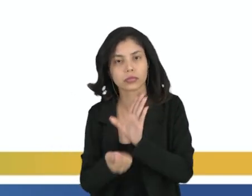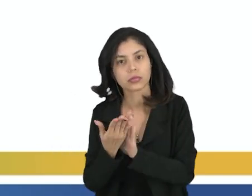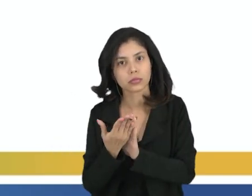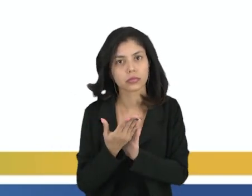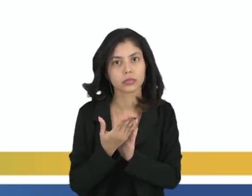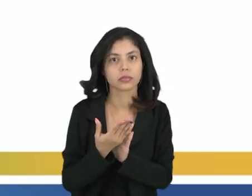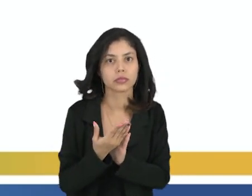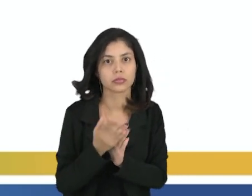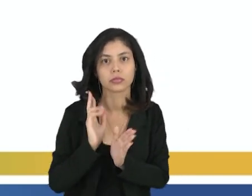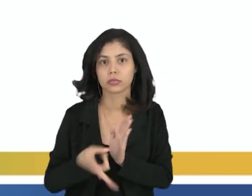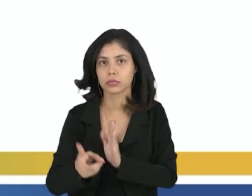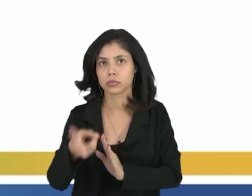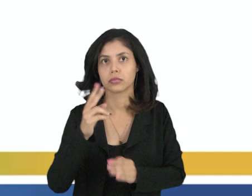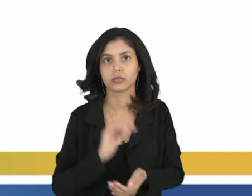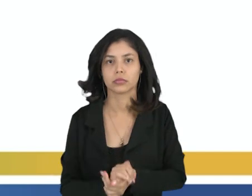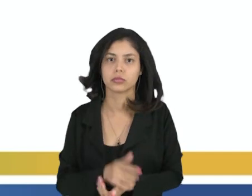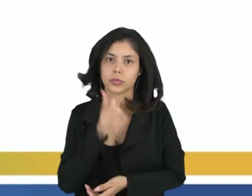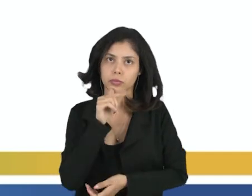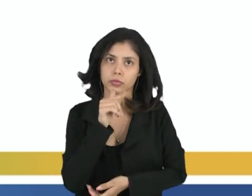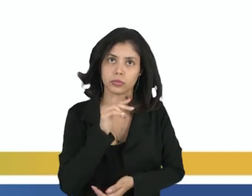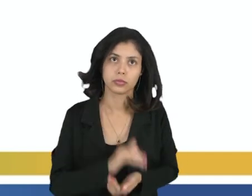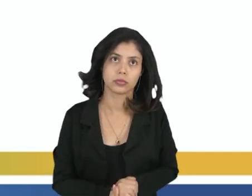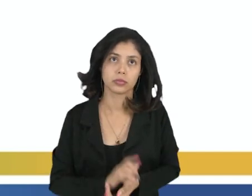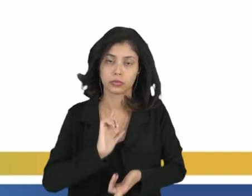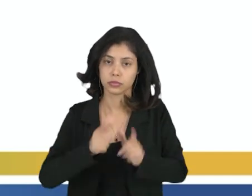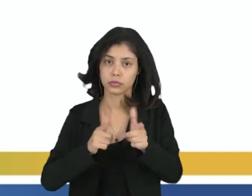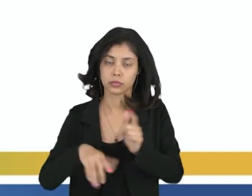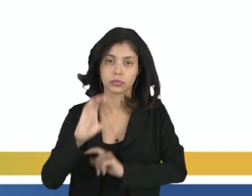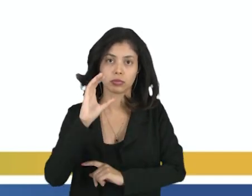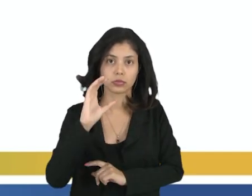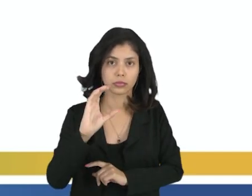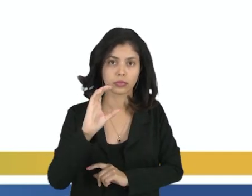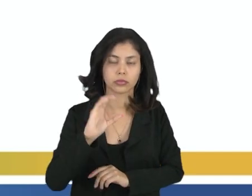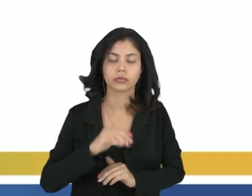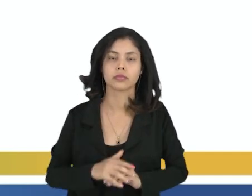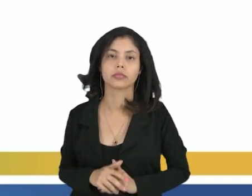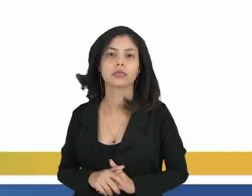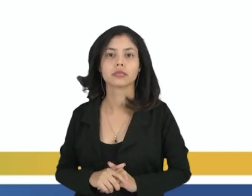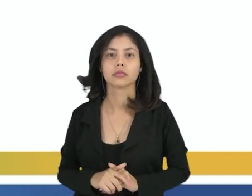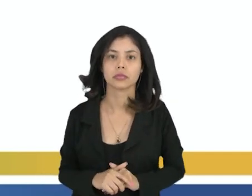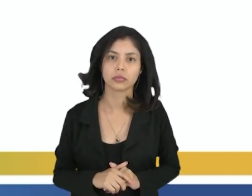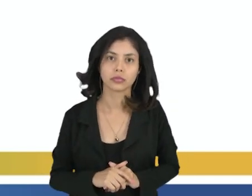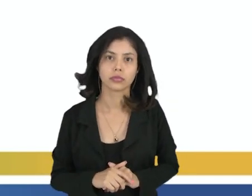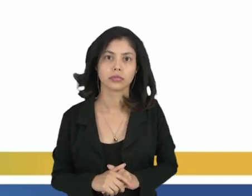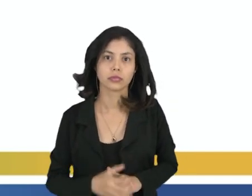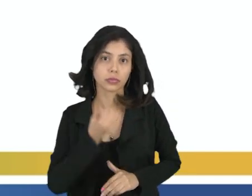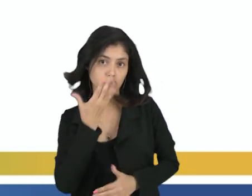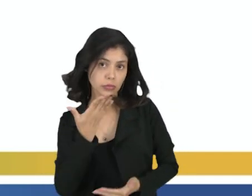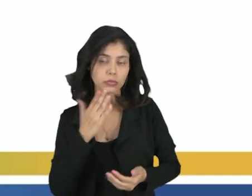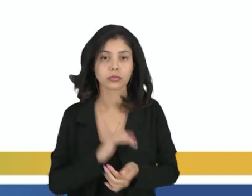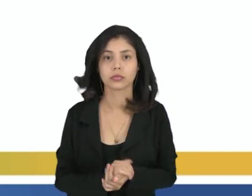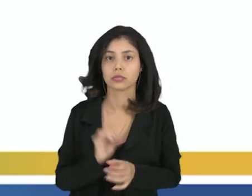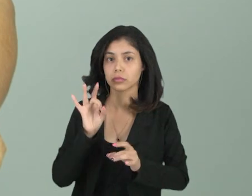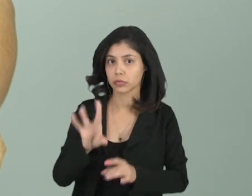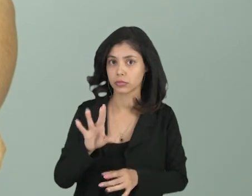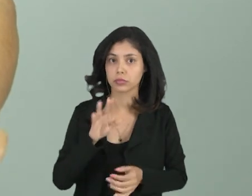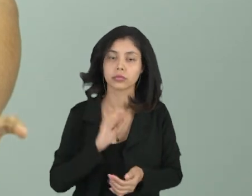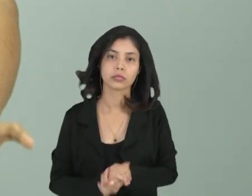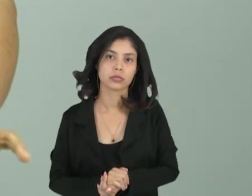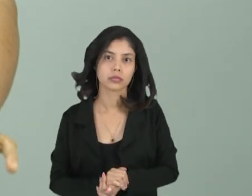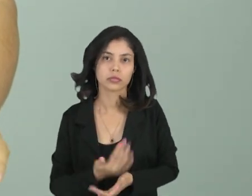ou a constante de ionização da água. Então, a alternativa correta é a letra C. Bom, pessoal, por hoje é